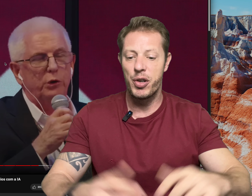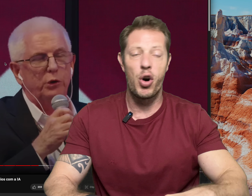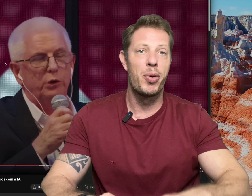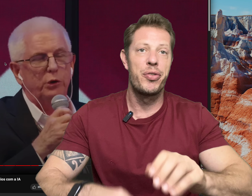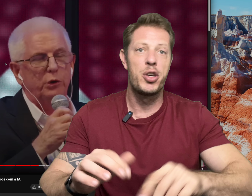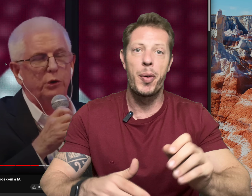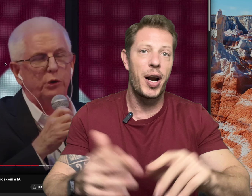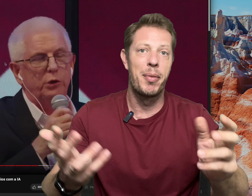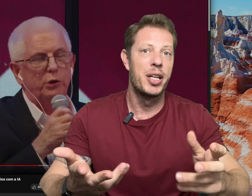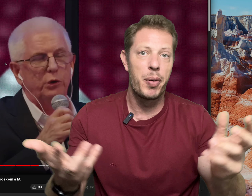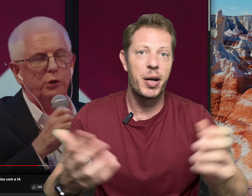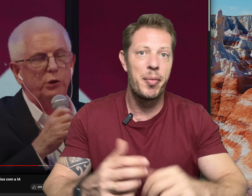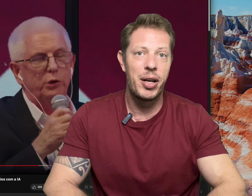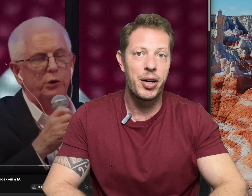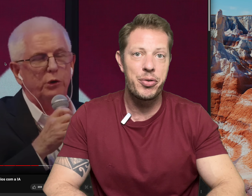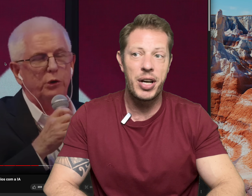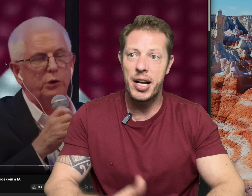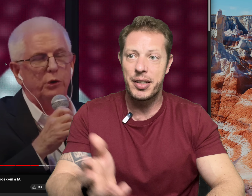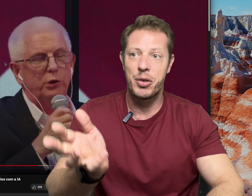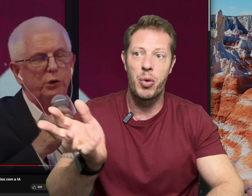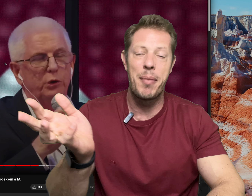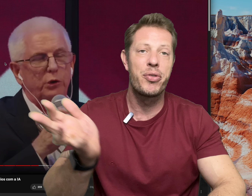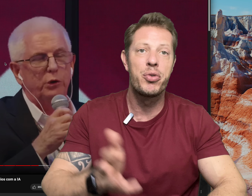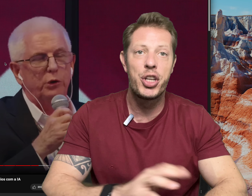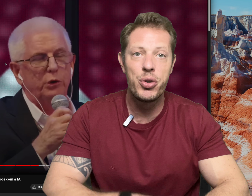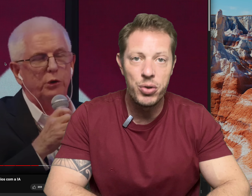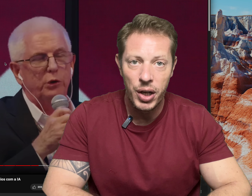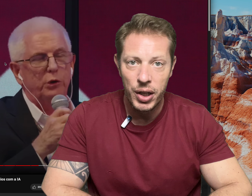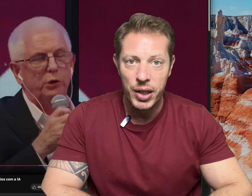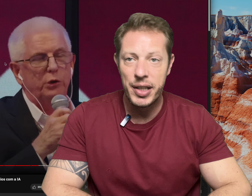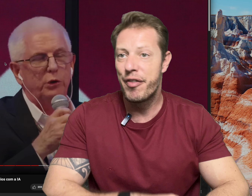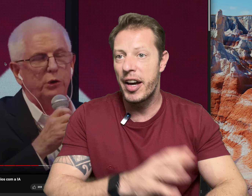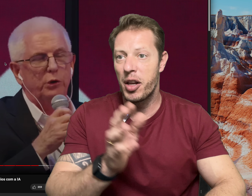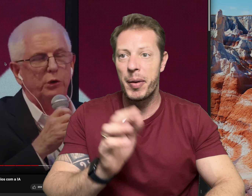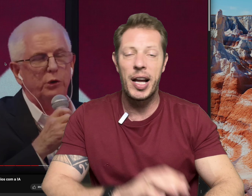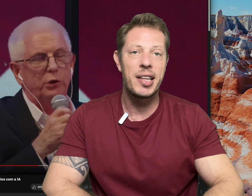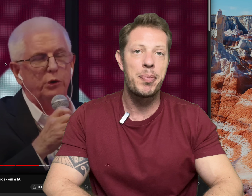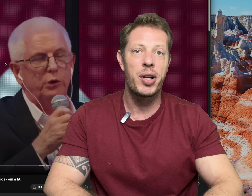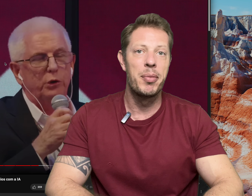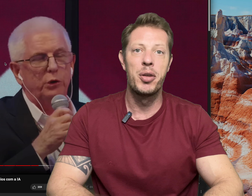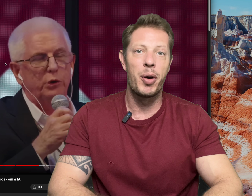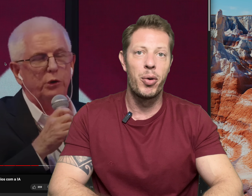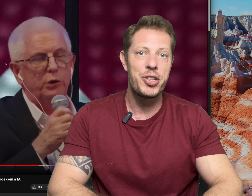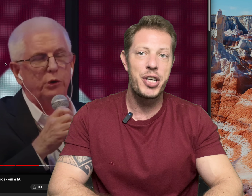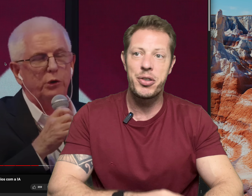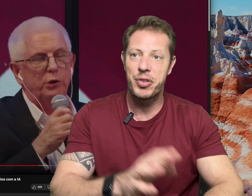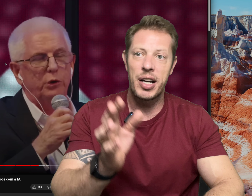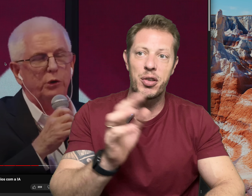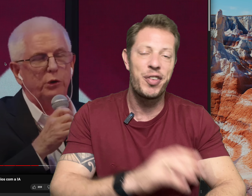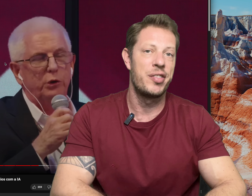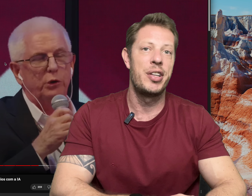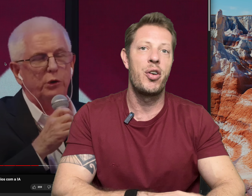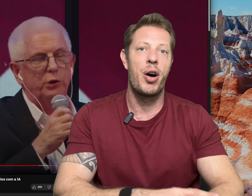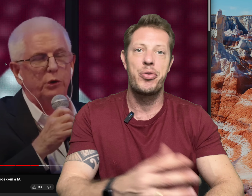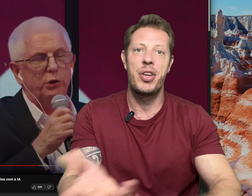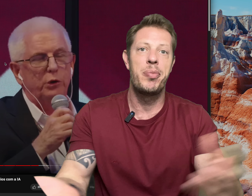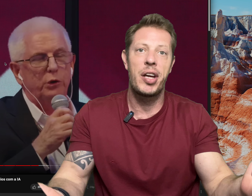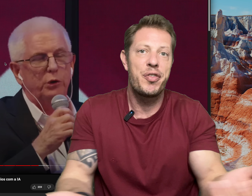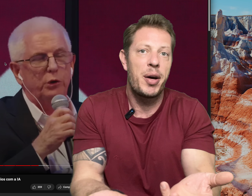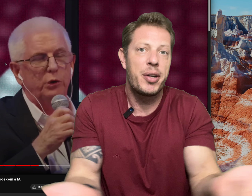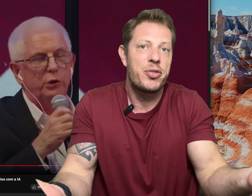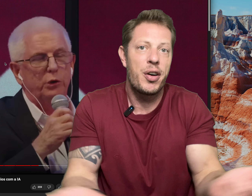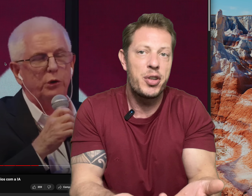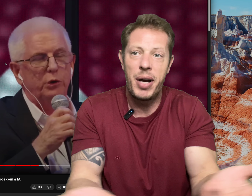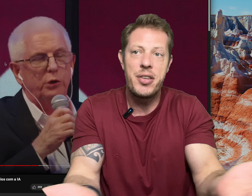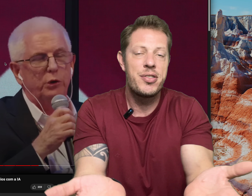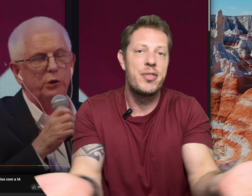Depois acham ruim que vem um robozinho programando e programa melhor que os caras, que o Amazon Q developer lá tá programando pra um monte de gente, os caras estão fazendo negócio sem precisar